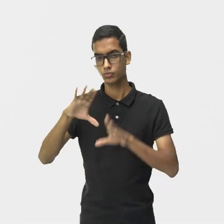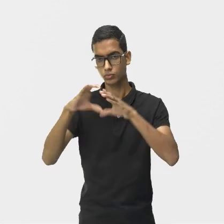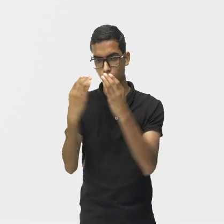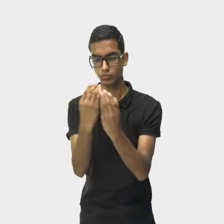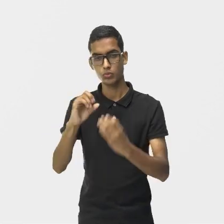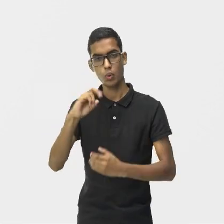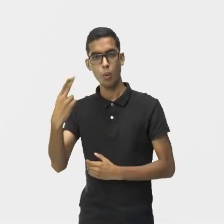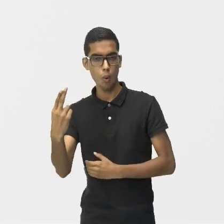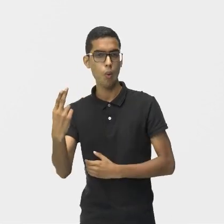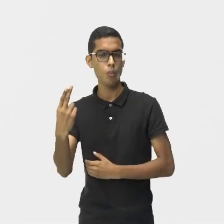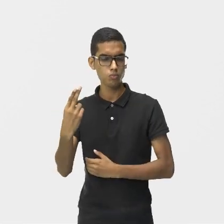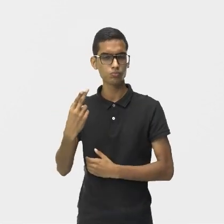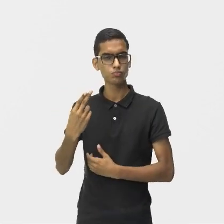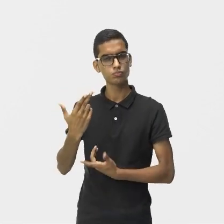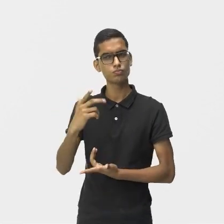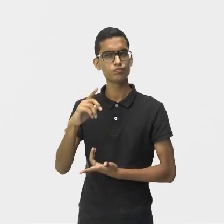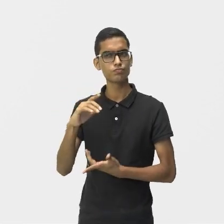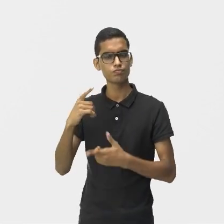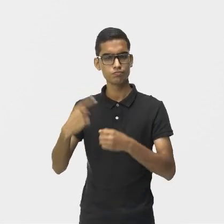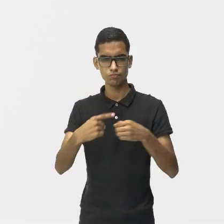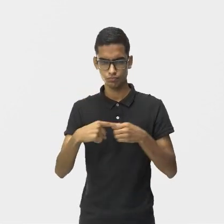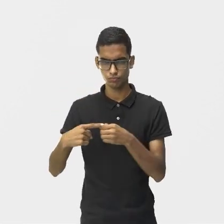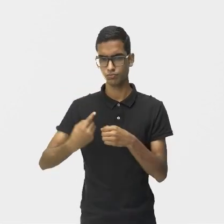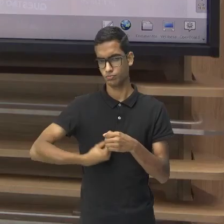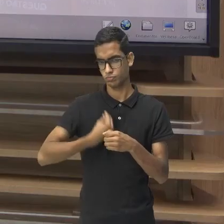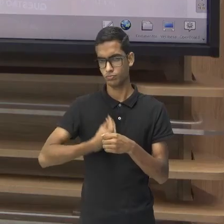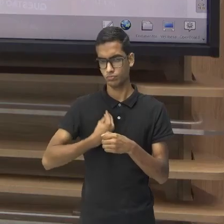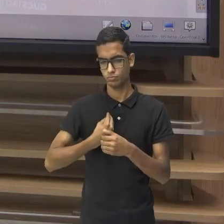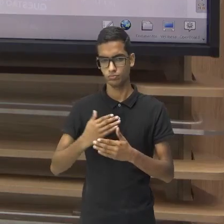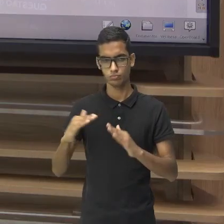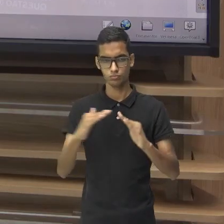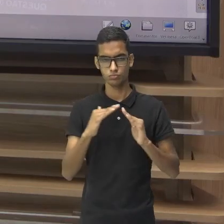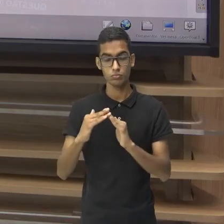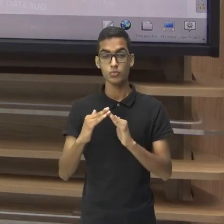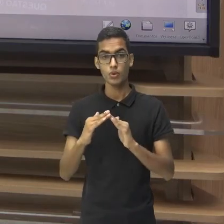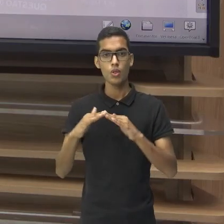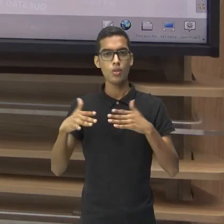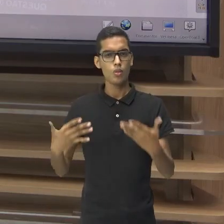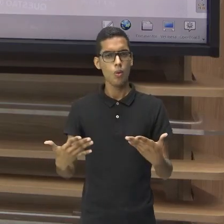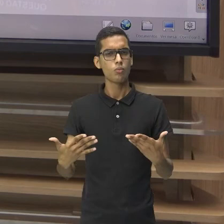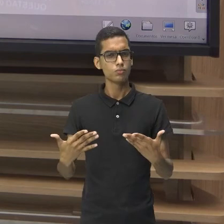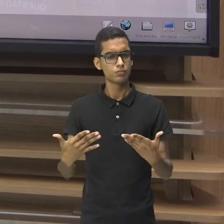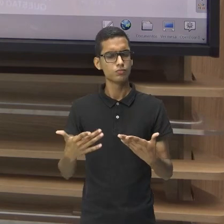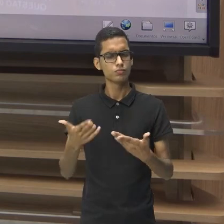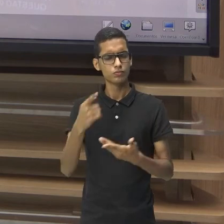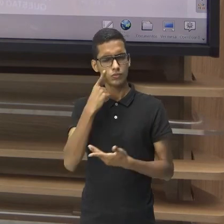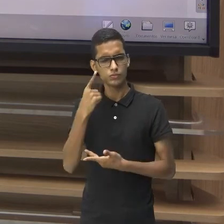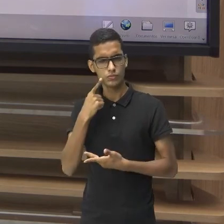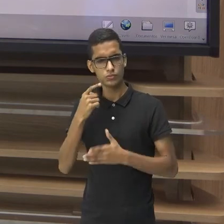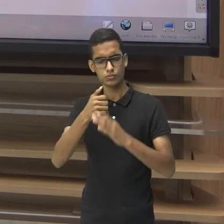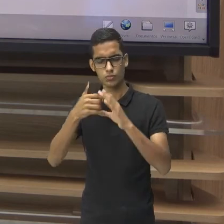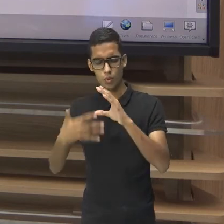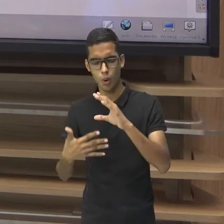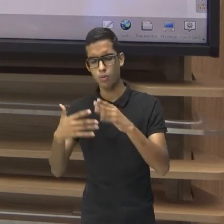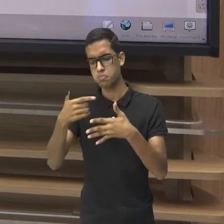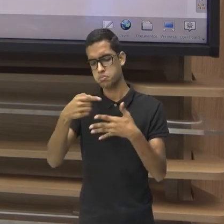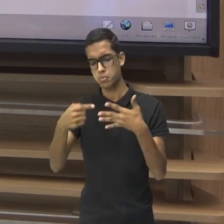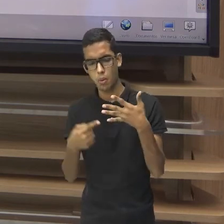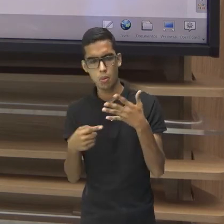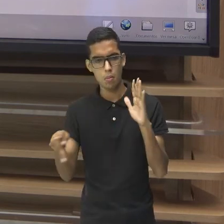município. Vocês identificaram algum elemento da produção cultural